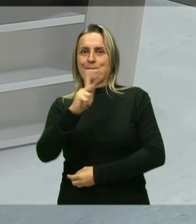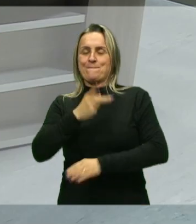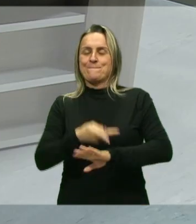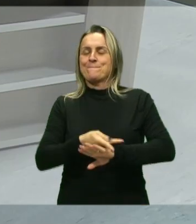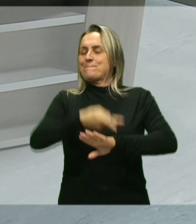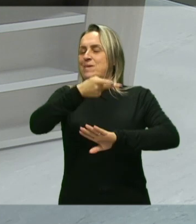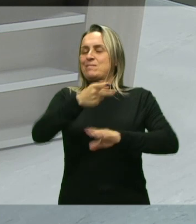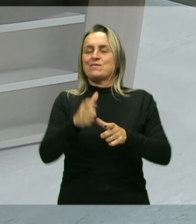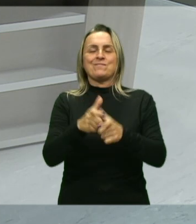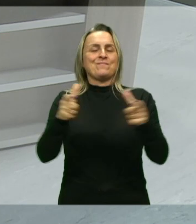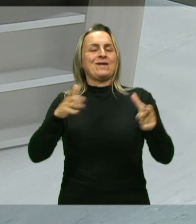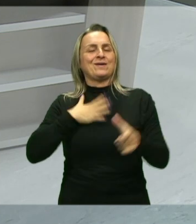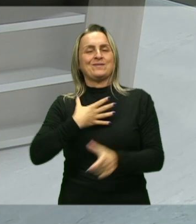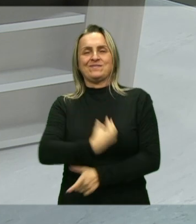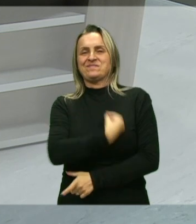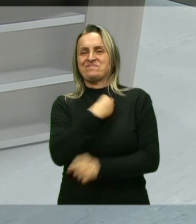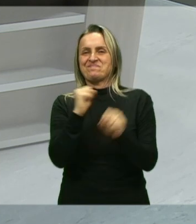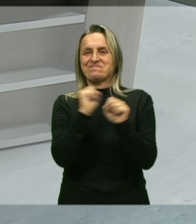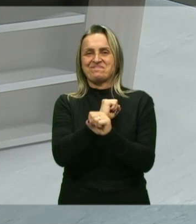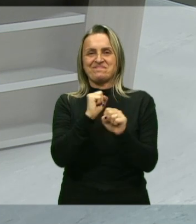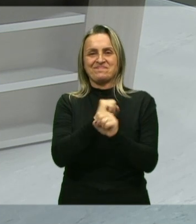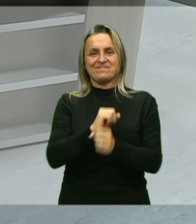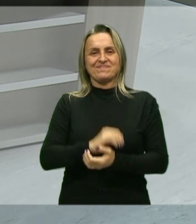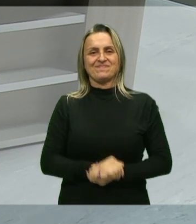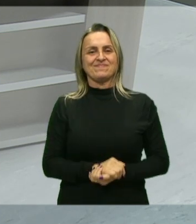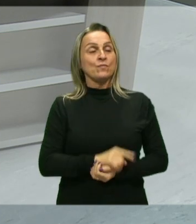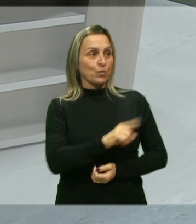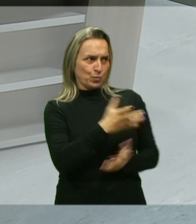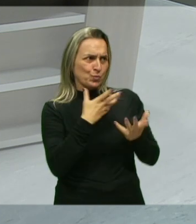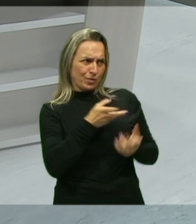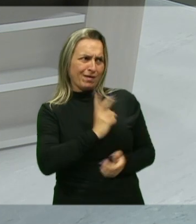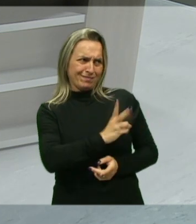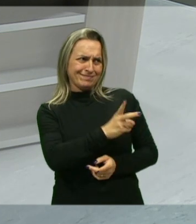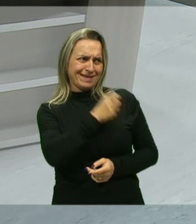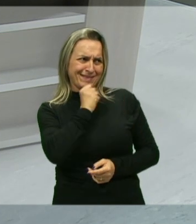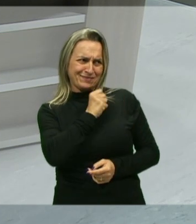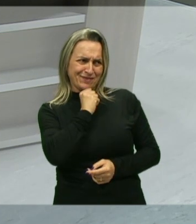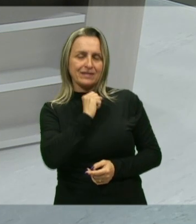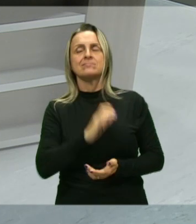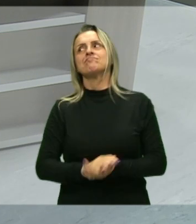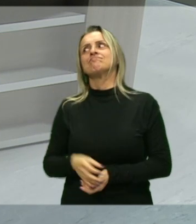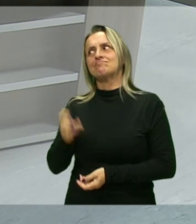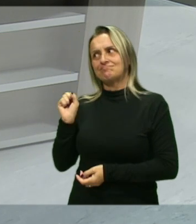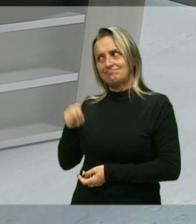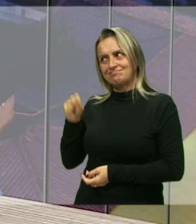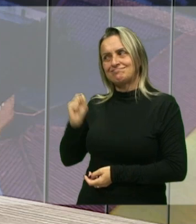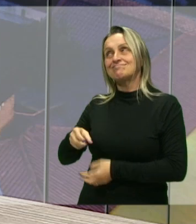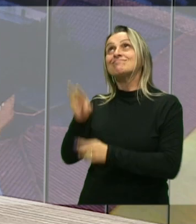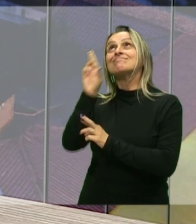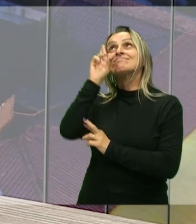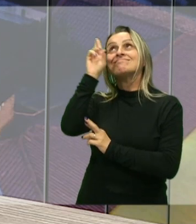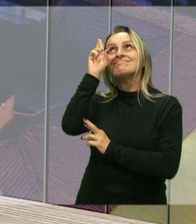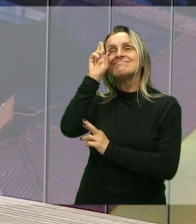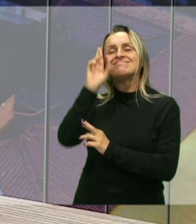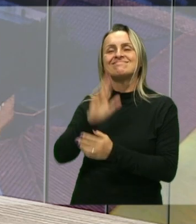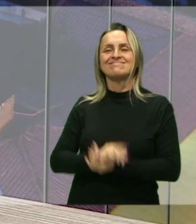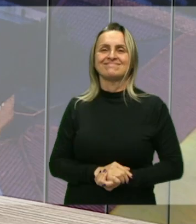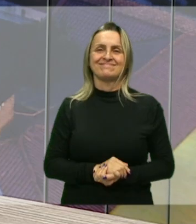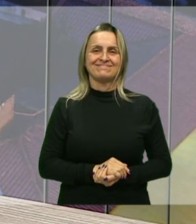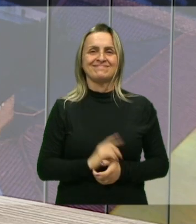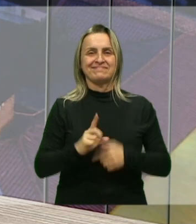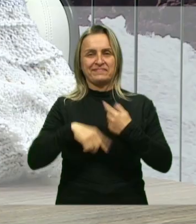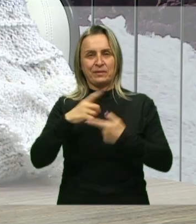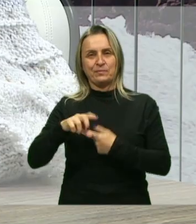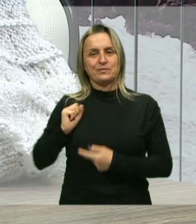assim, teus planos é ficar com ela até ela ficar velhinha, até poder aposentar, até né? Até ela ficar velhinha, se Deus quiser. E depois que ela aposentar,